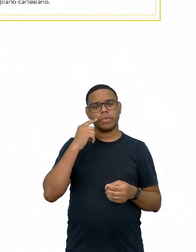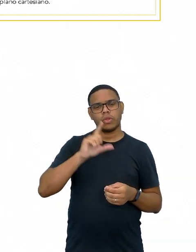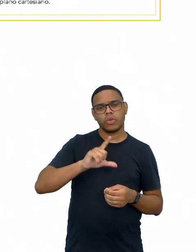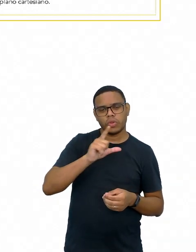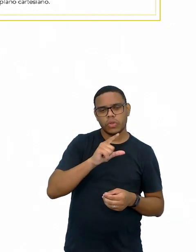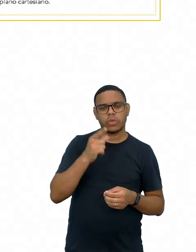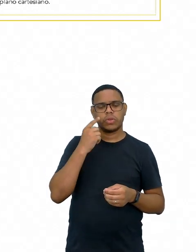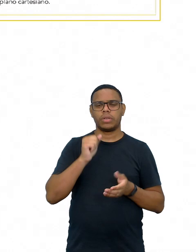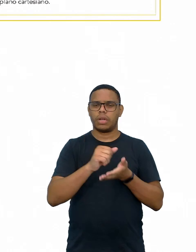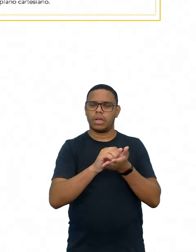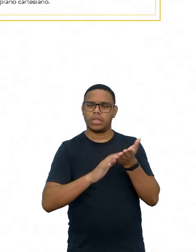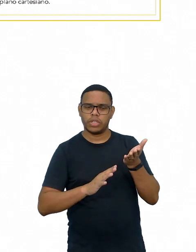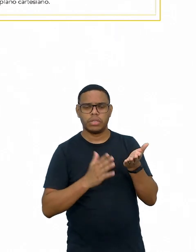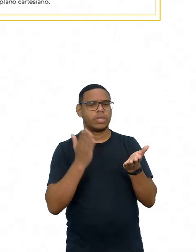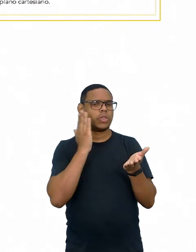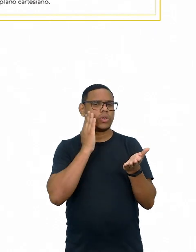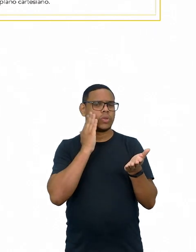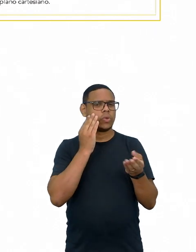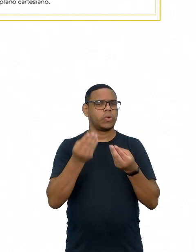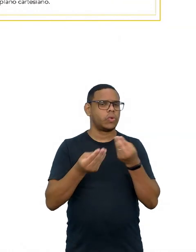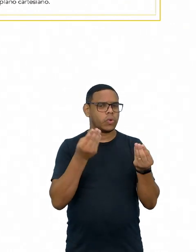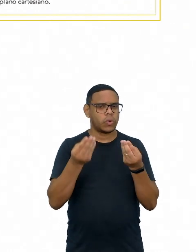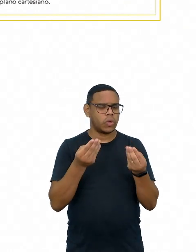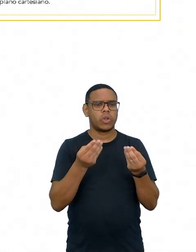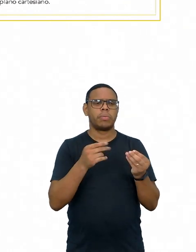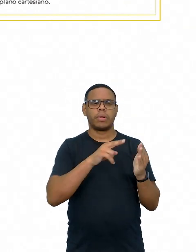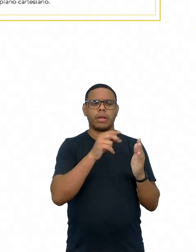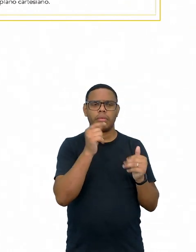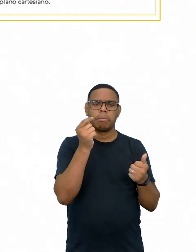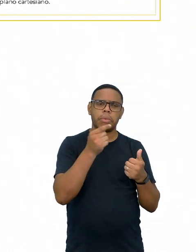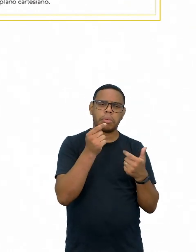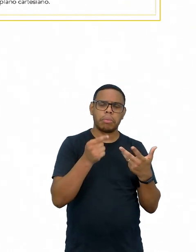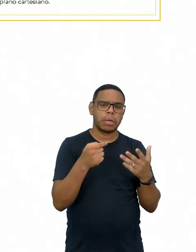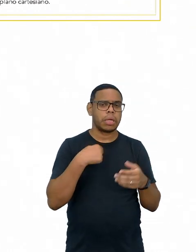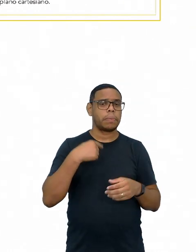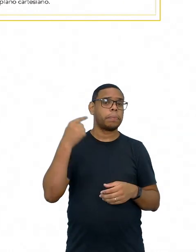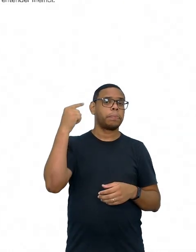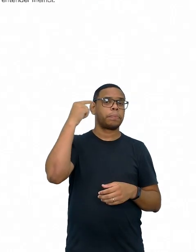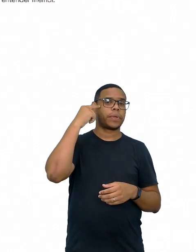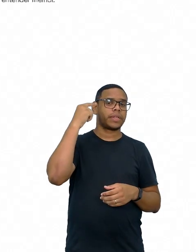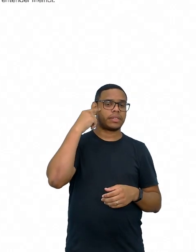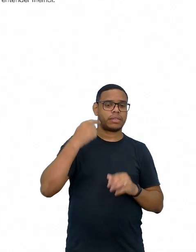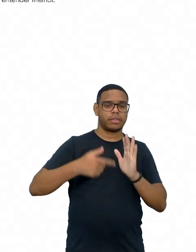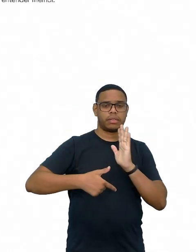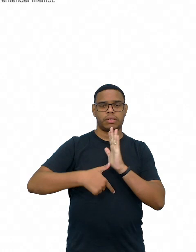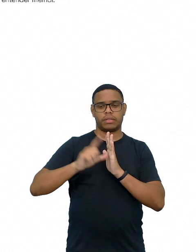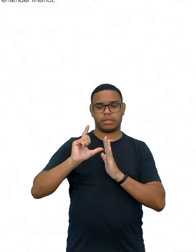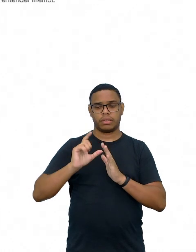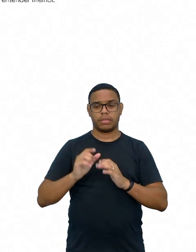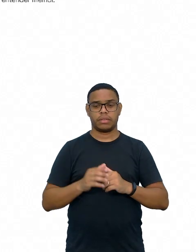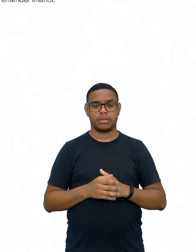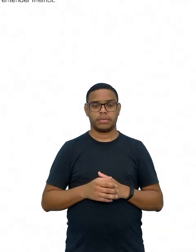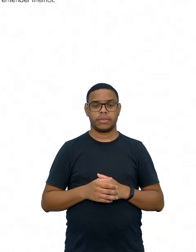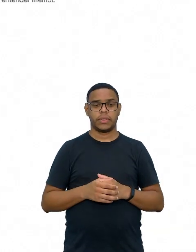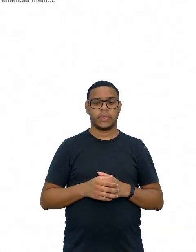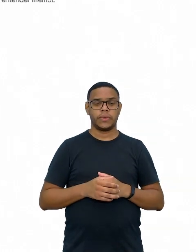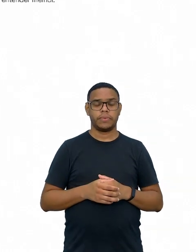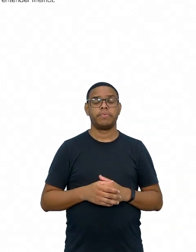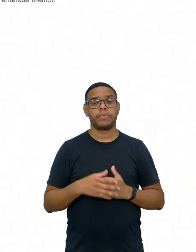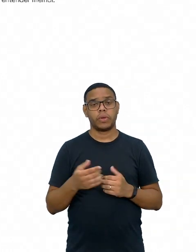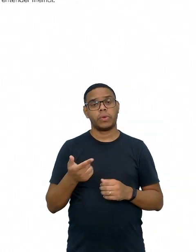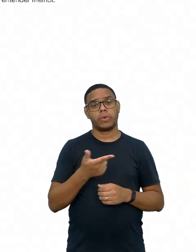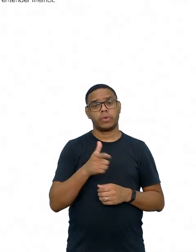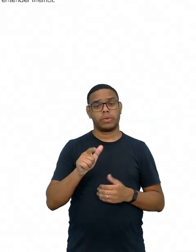as atividades, saber onde vai pegar, aonde eu vou precisar. A segunda